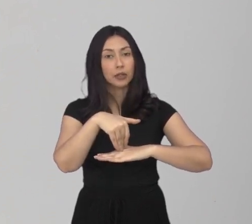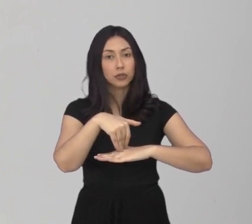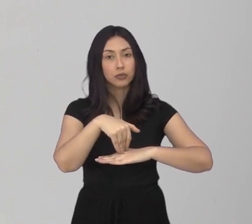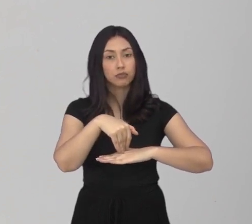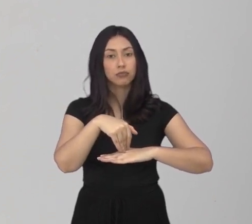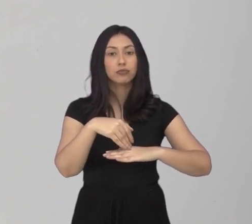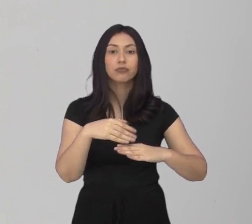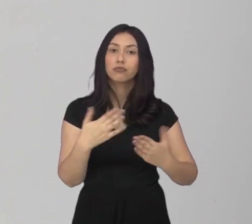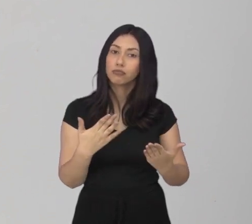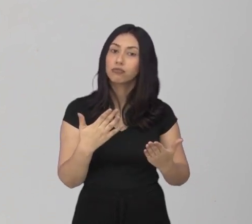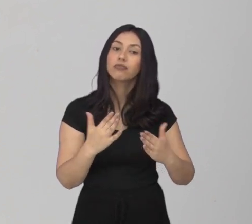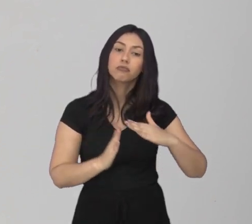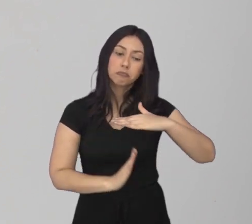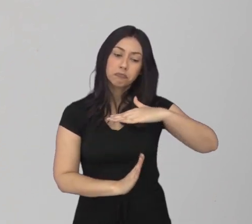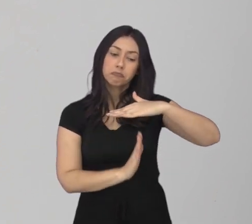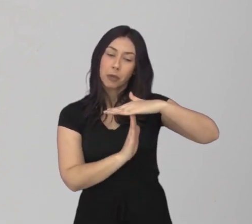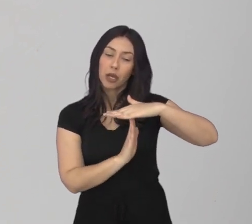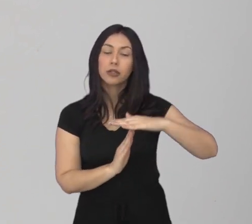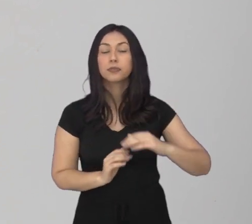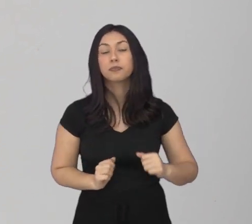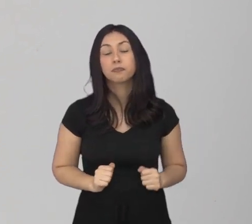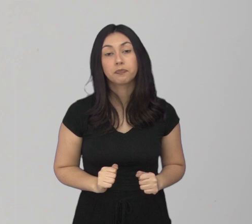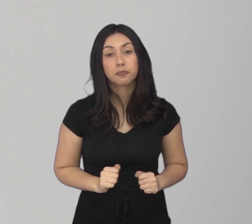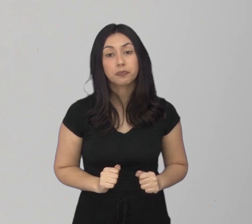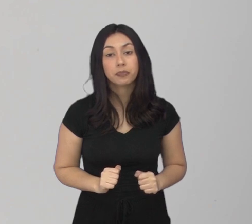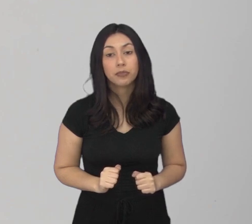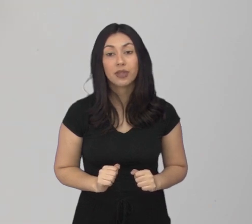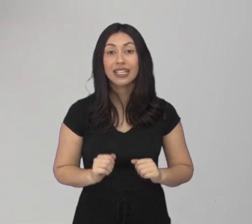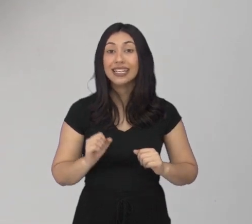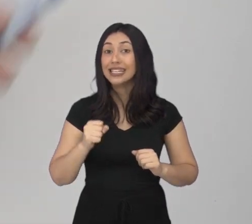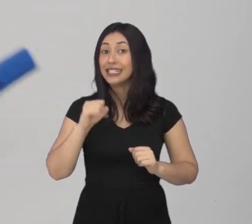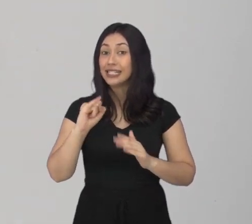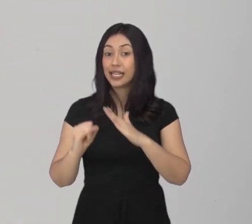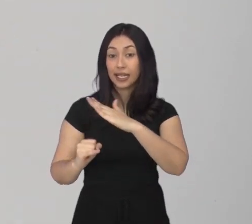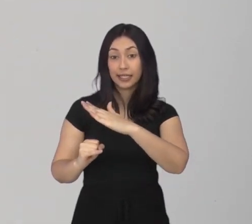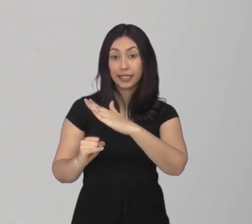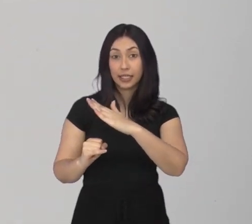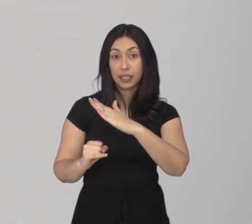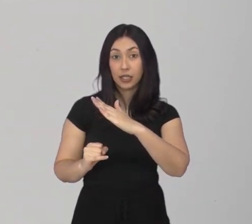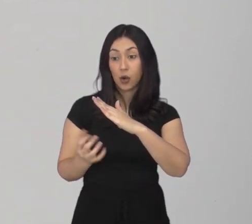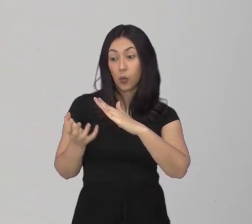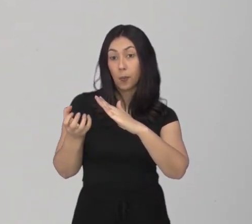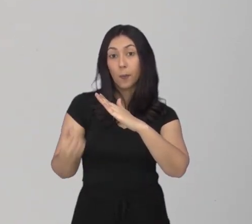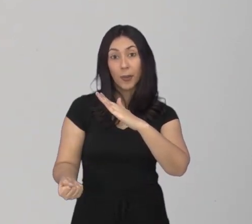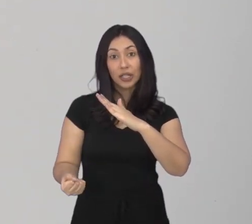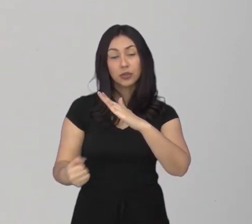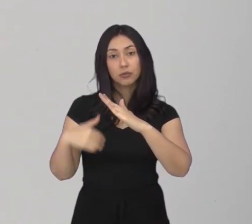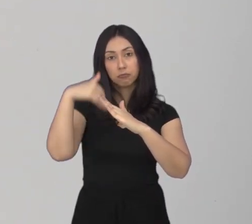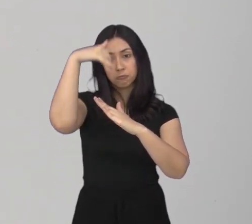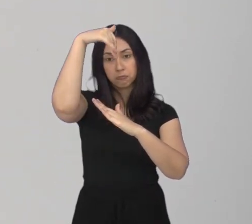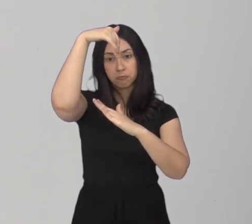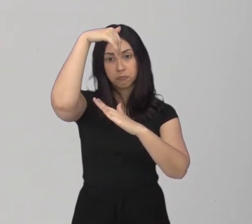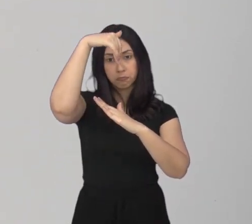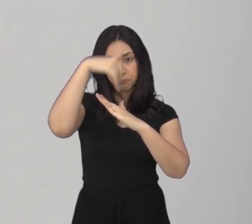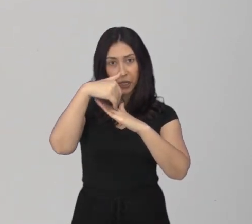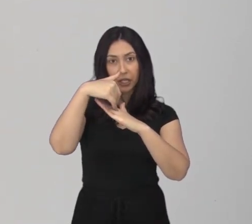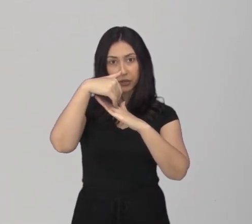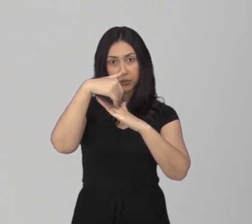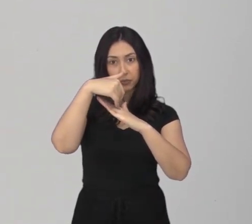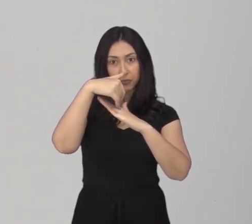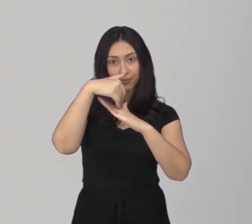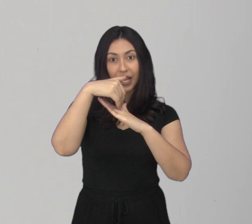centro e a minha força normal perpendicular à superfície. Num plano inclinado, a minha força-peso aponta para o centro da